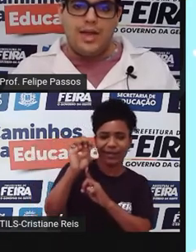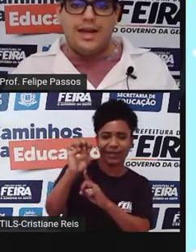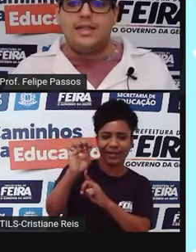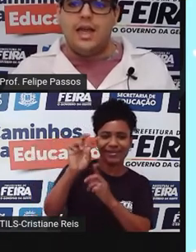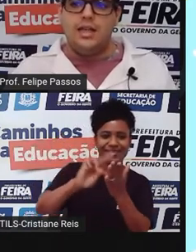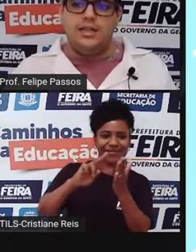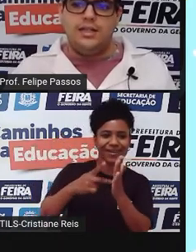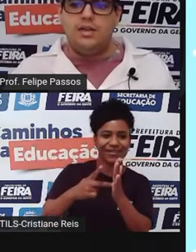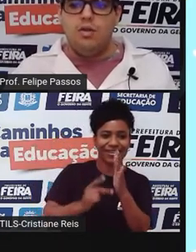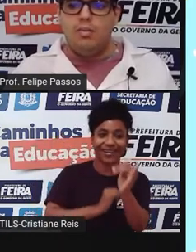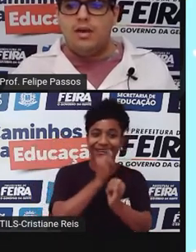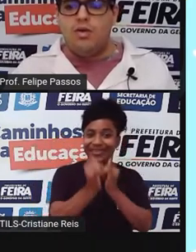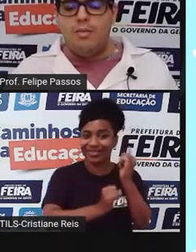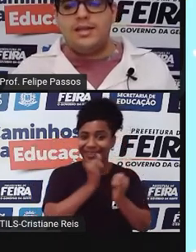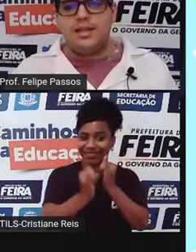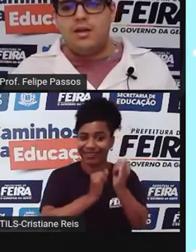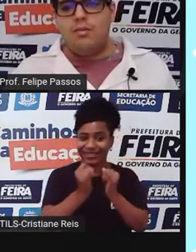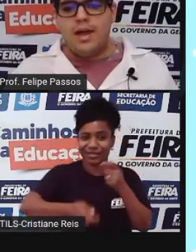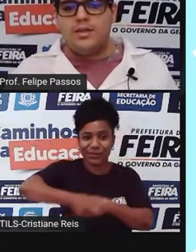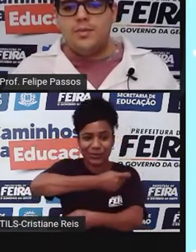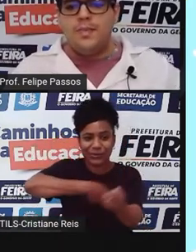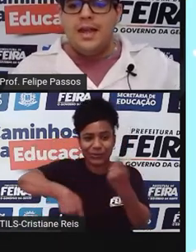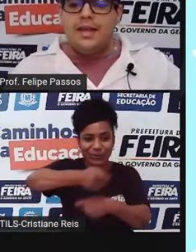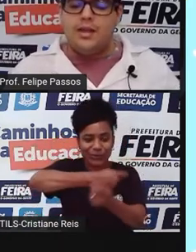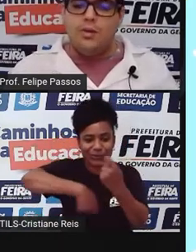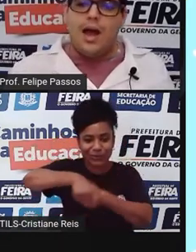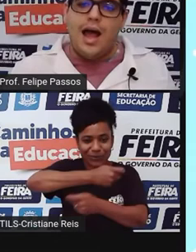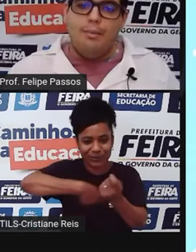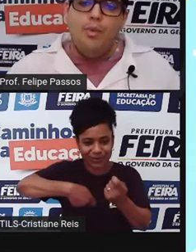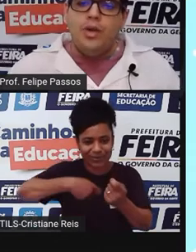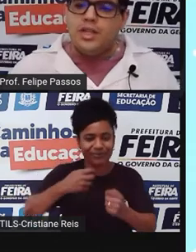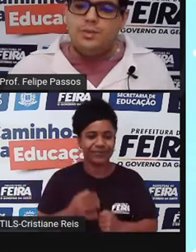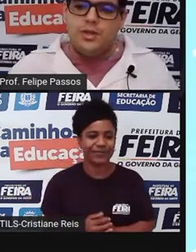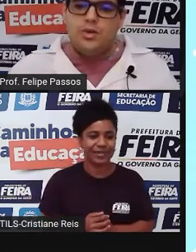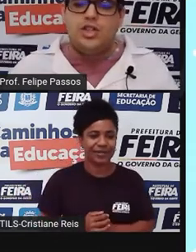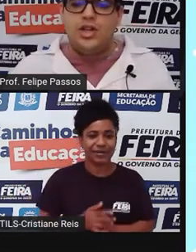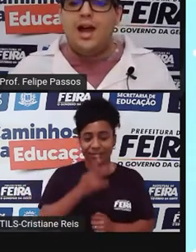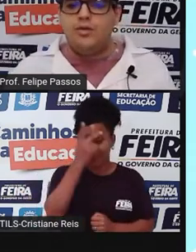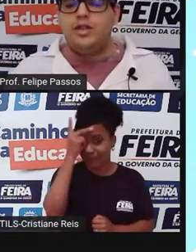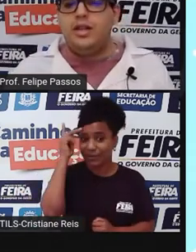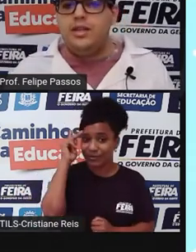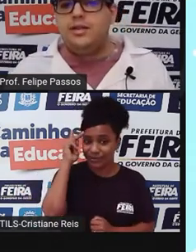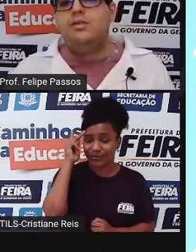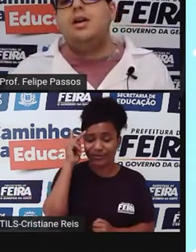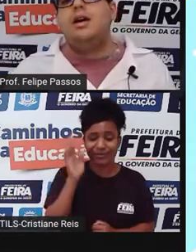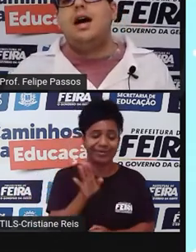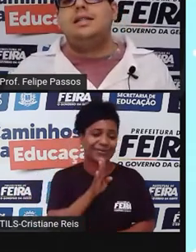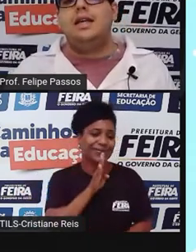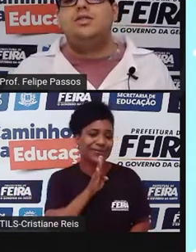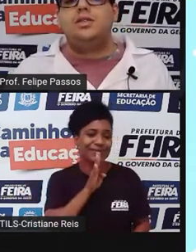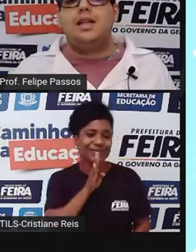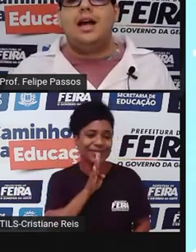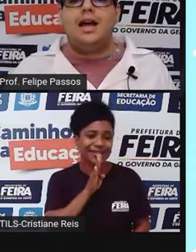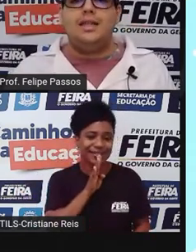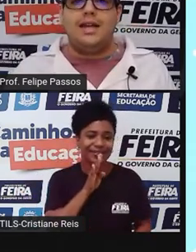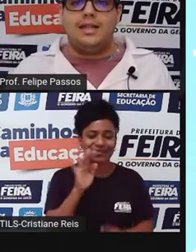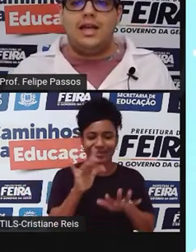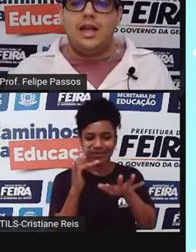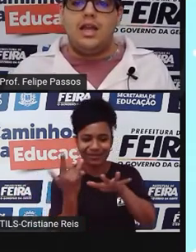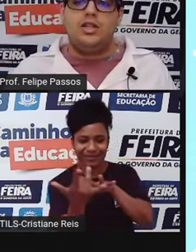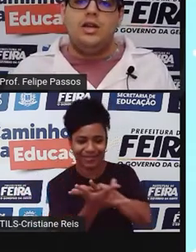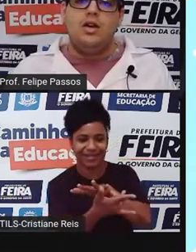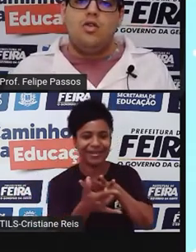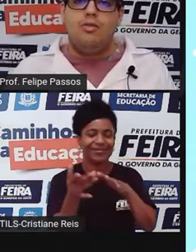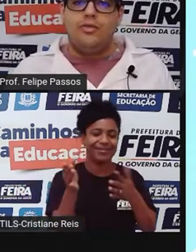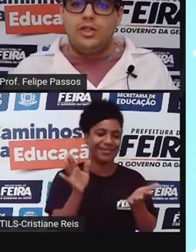O que está nas redes. E-commerce é comércio. Então, muitas pessoas já utilizam as redes sociais, a